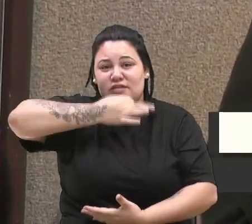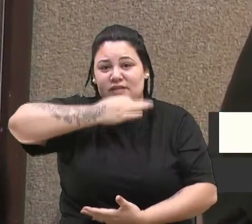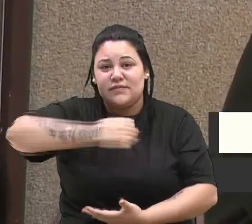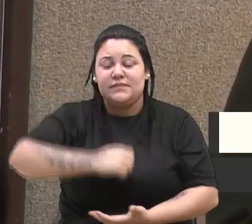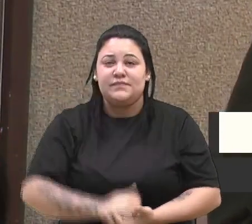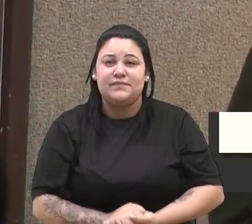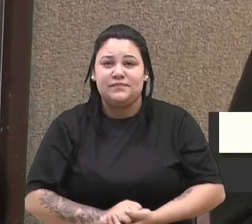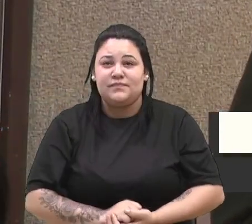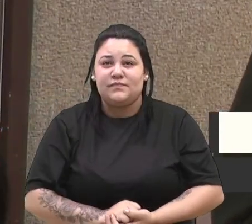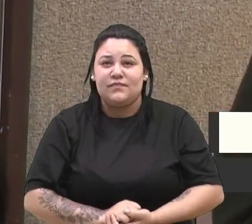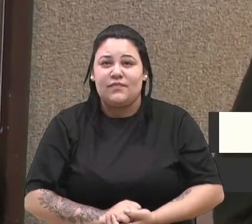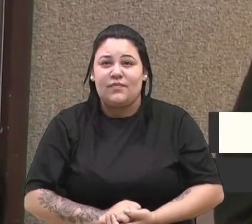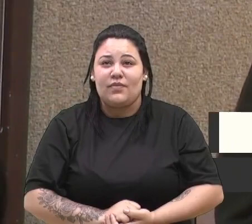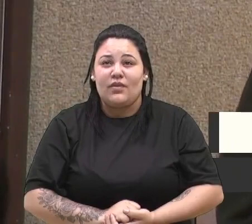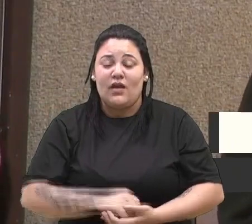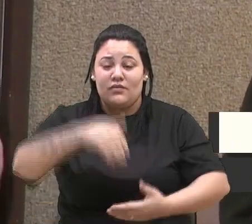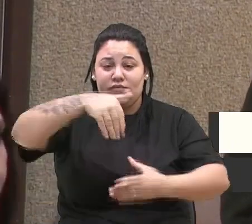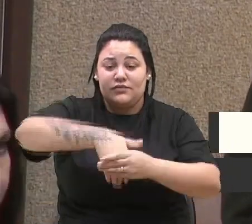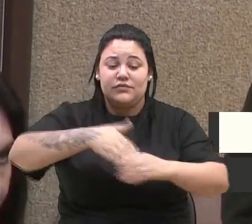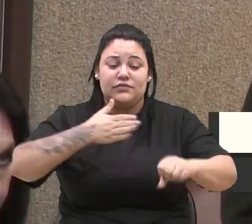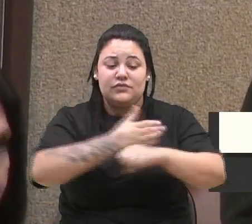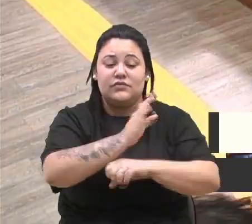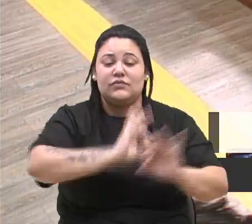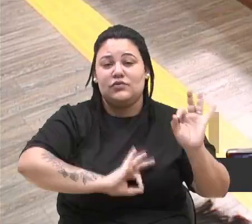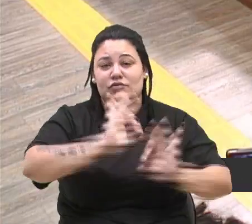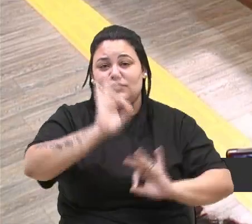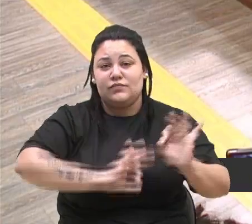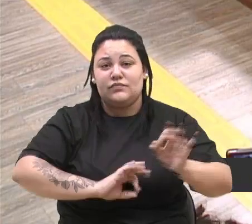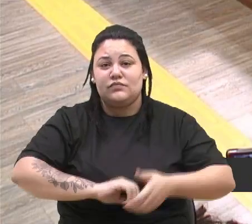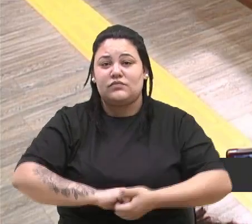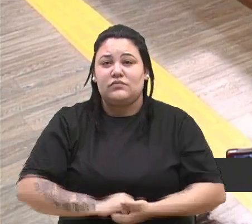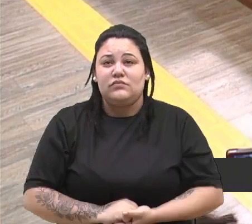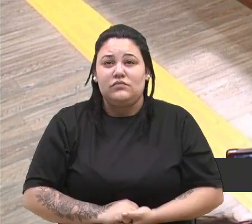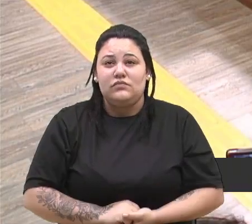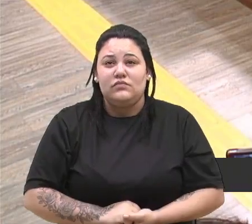votarei, obviamente, favorável ao projeto. Muito obrigado, senhor presidente. Obrigado. Para declarar voto, Adriano.